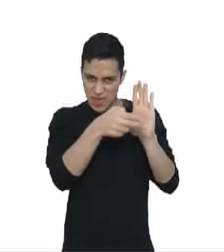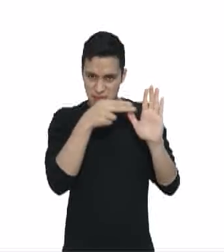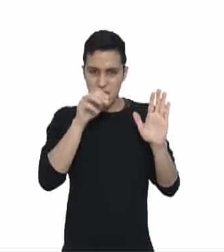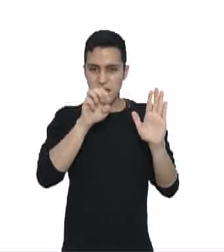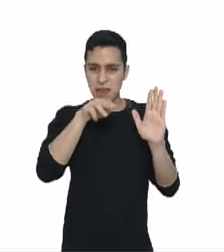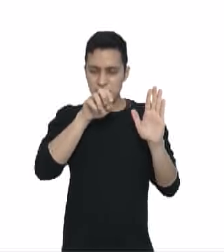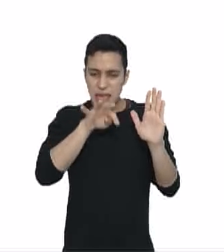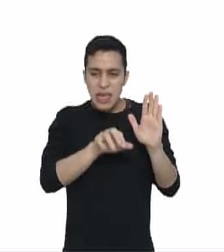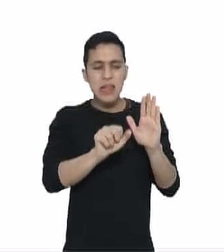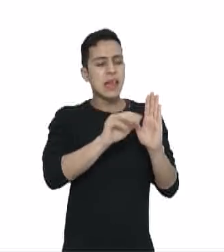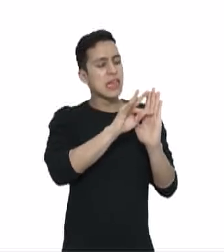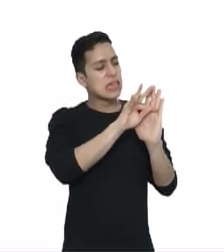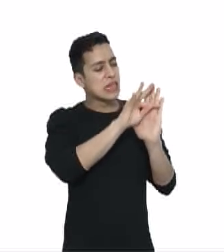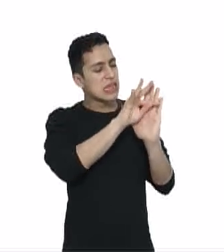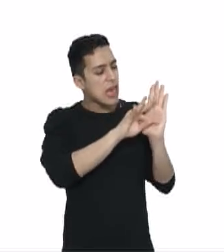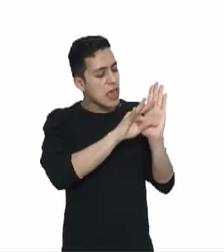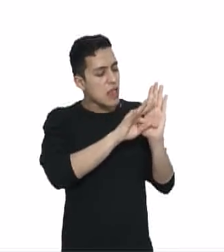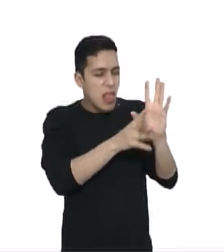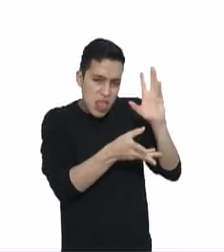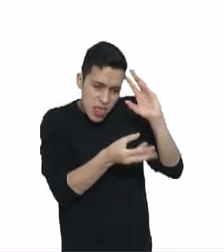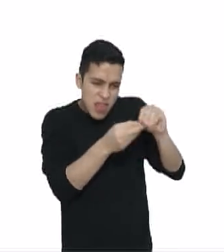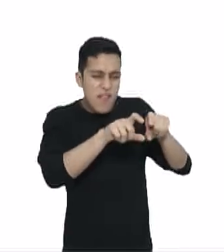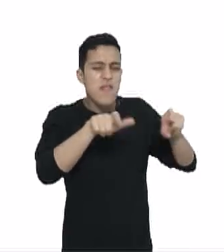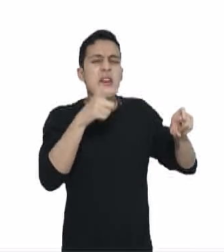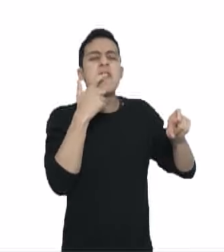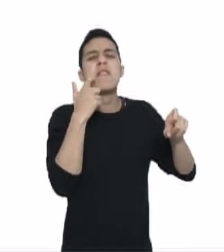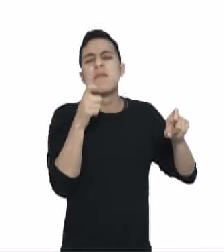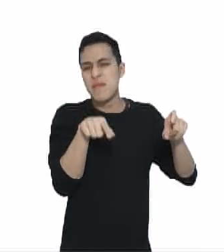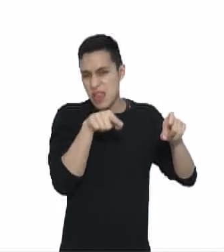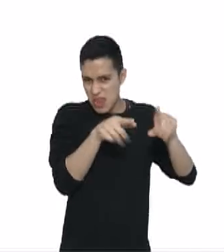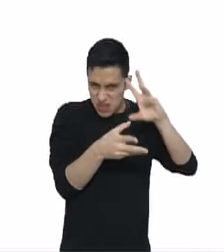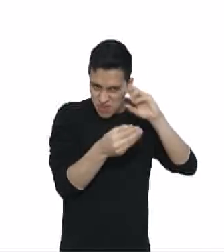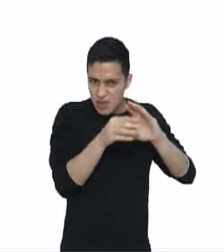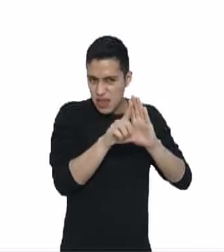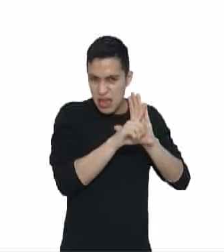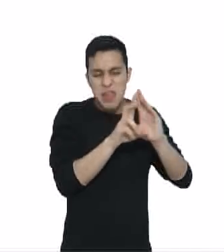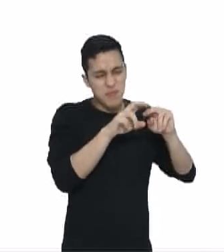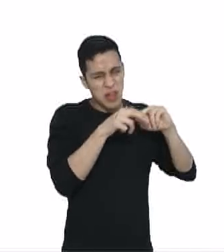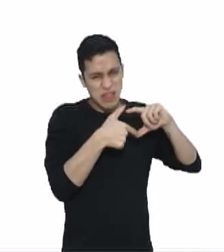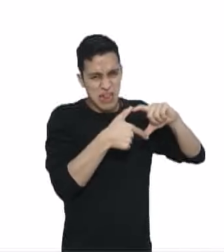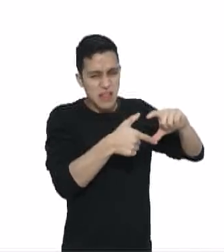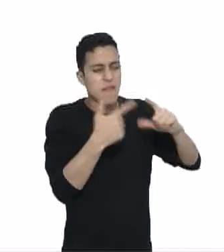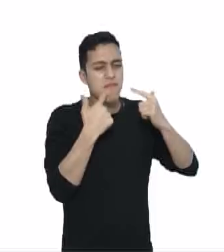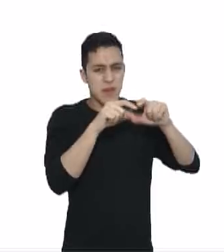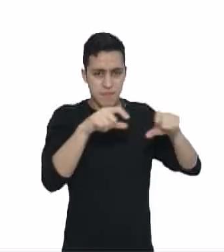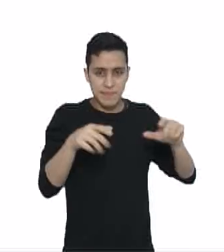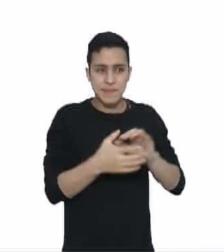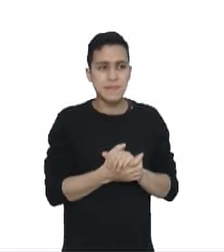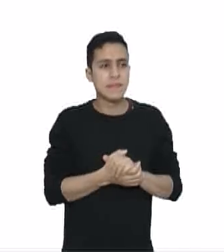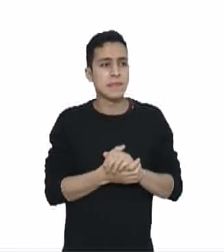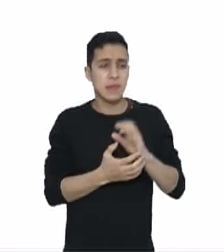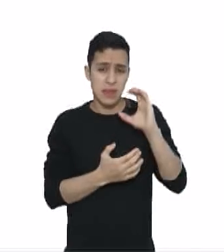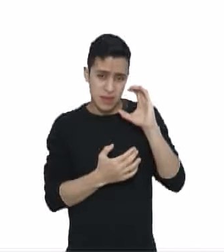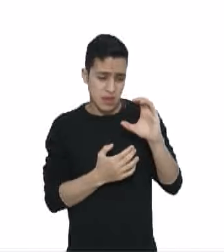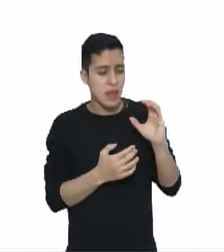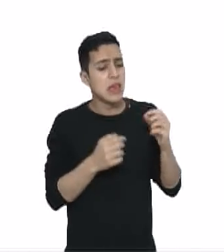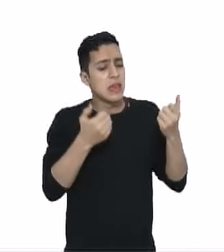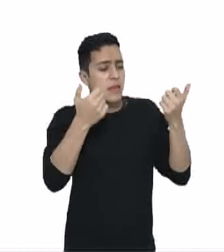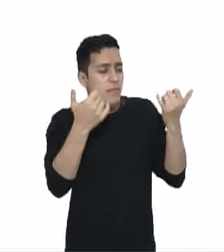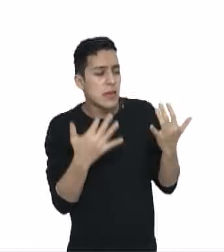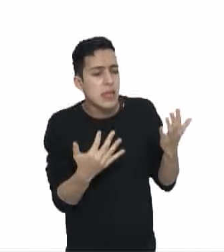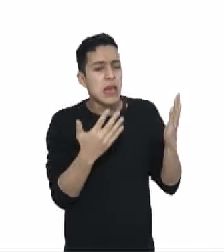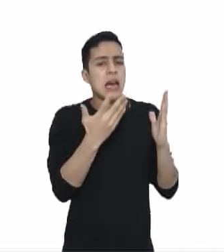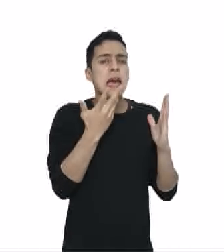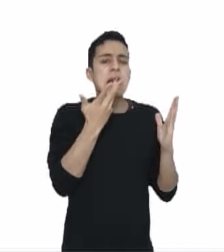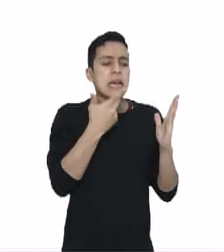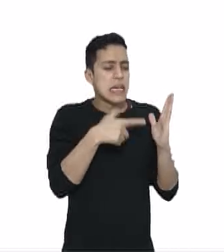trecho que resume e vem em vermelho por uma questão de tradição. Letra B dispõe sobre o Estatuto da Criança e do